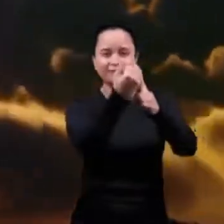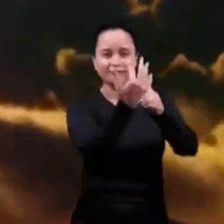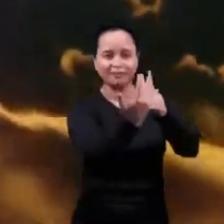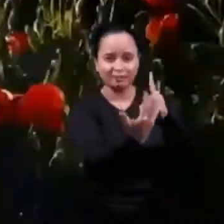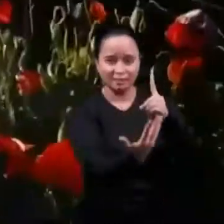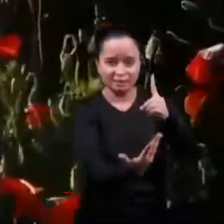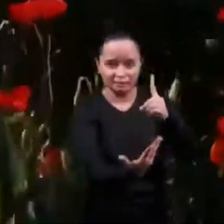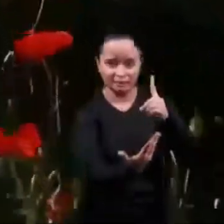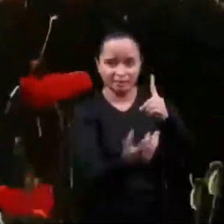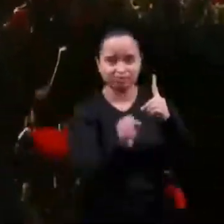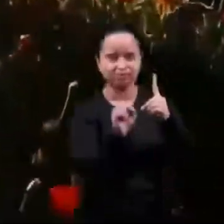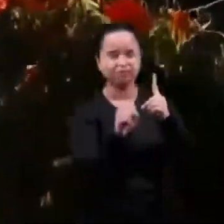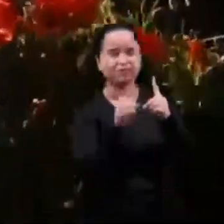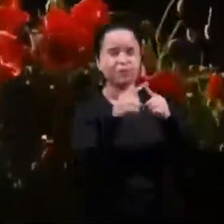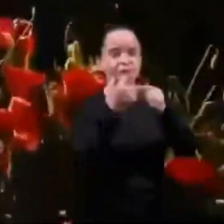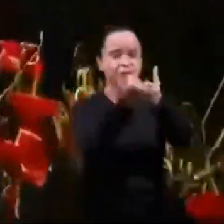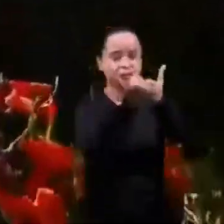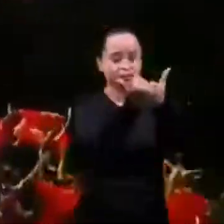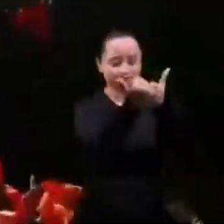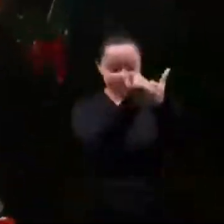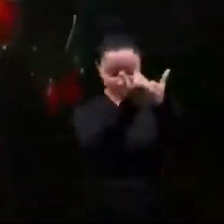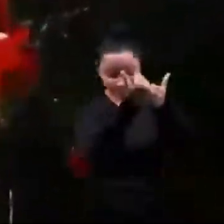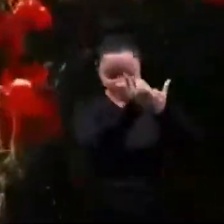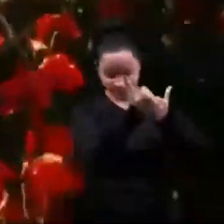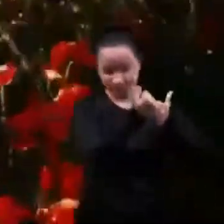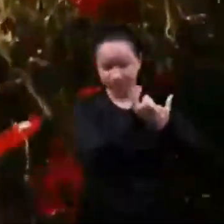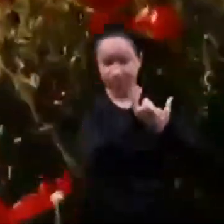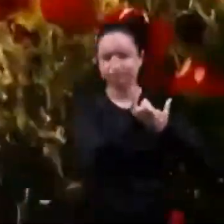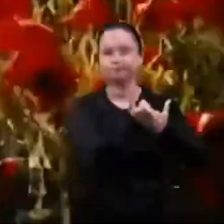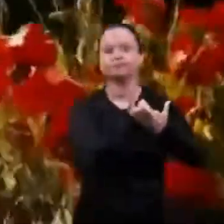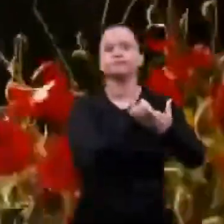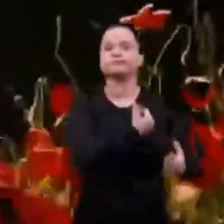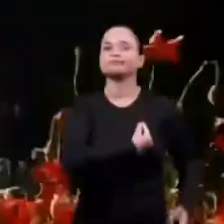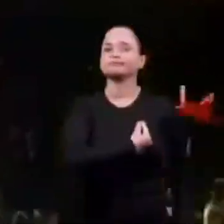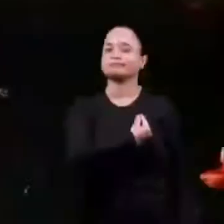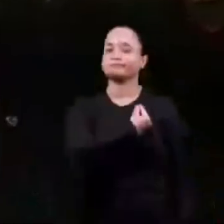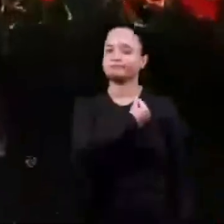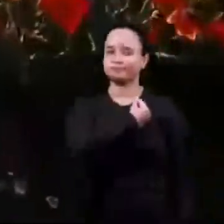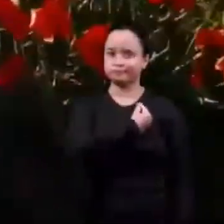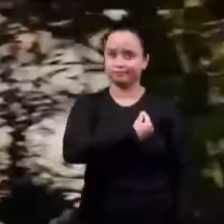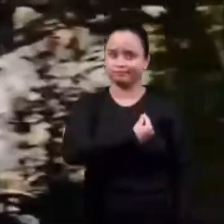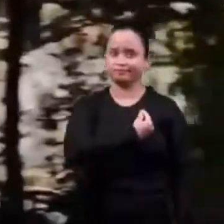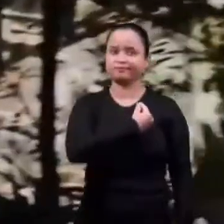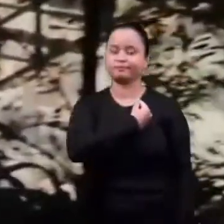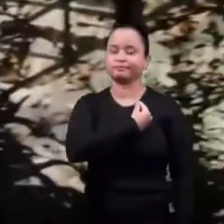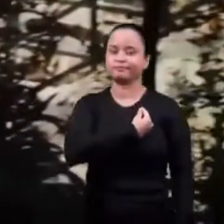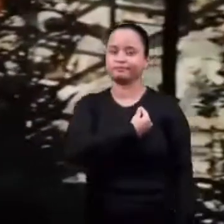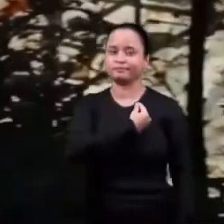Yeah.